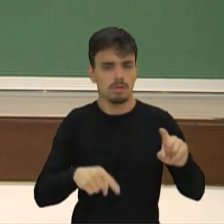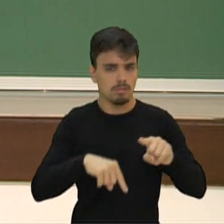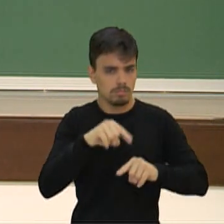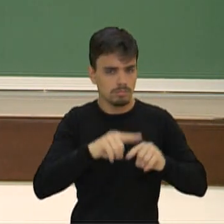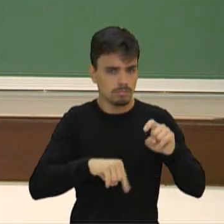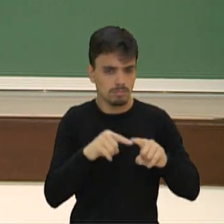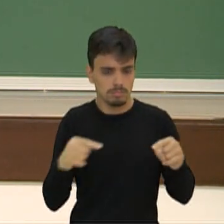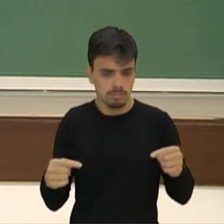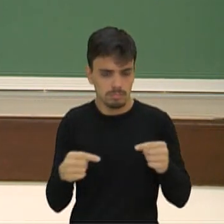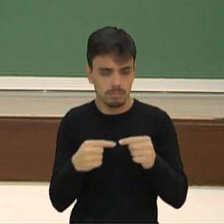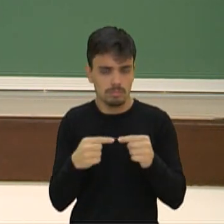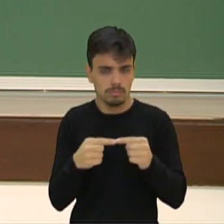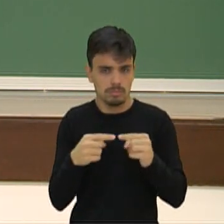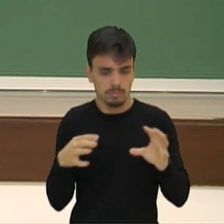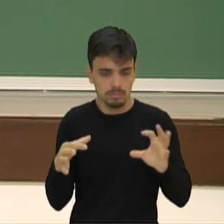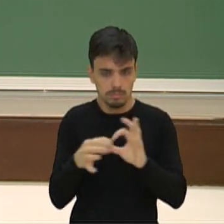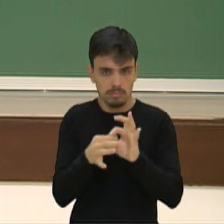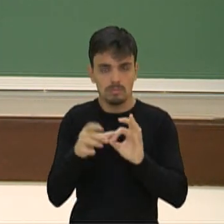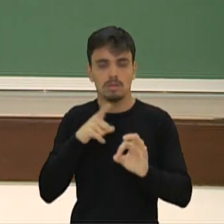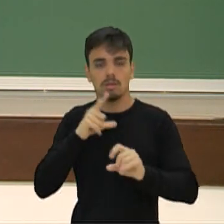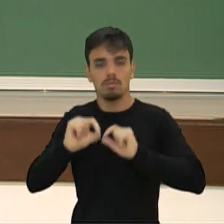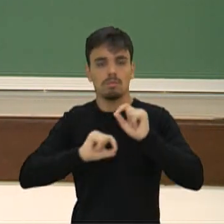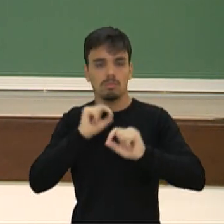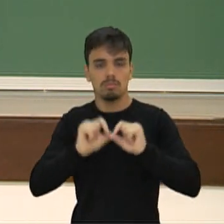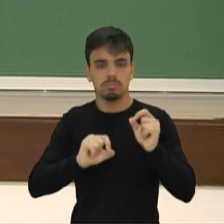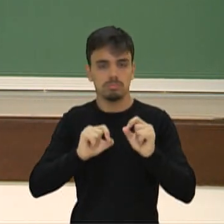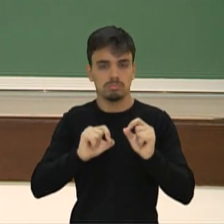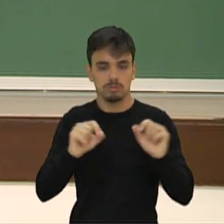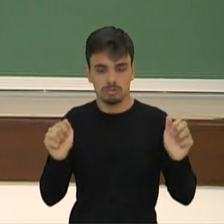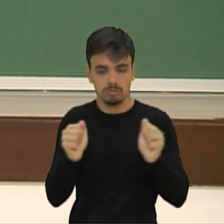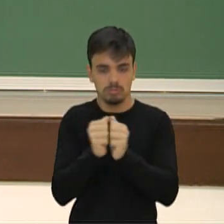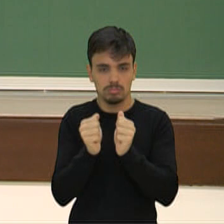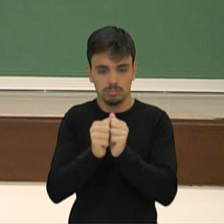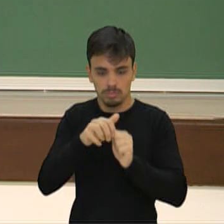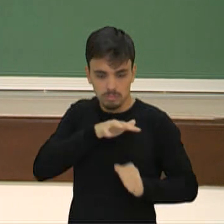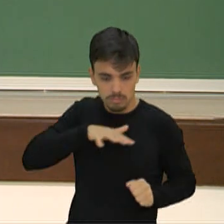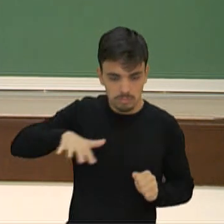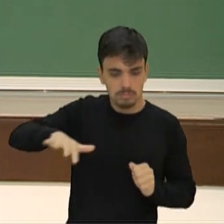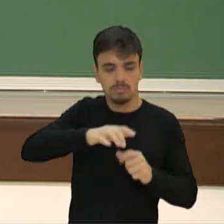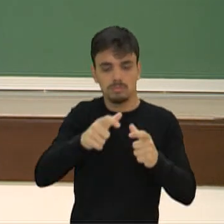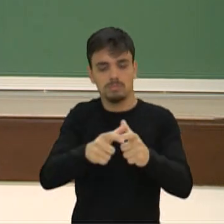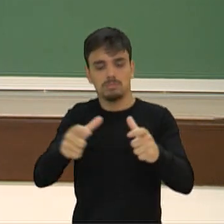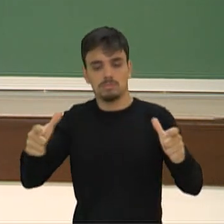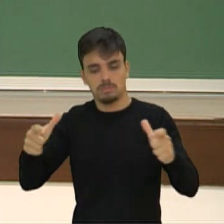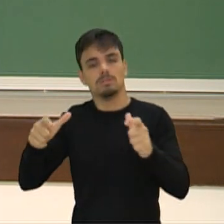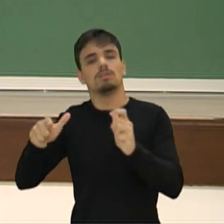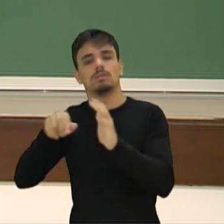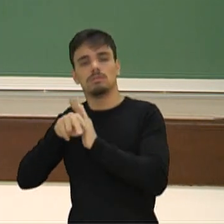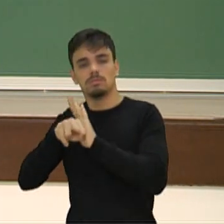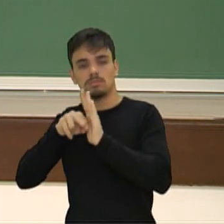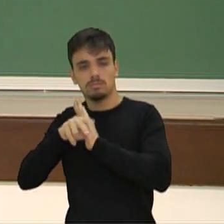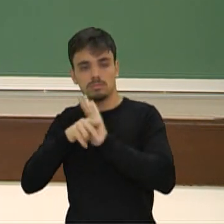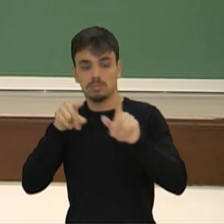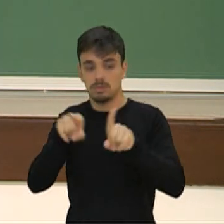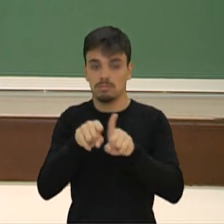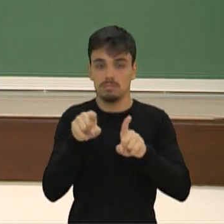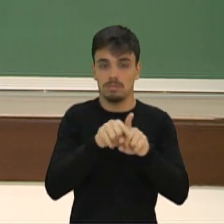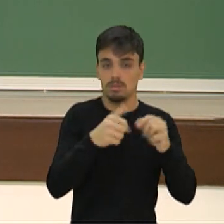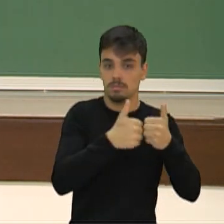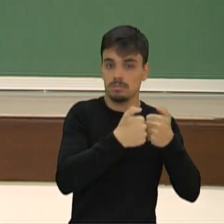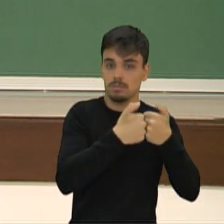trabalham todos em conjunto. Aqui temos aqui um casamento bem amplo da parte da biologia junto com a parte da